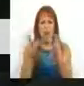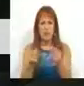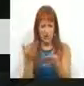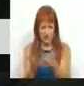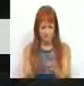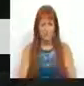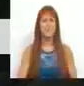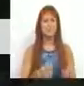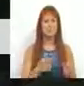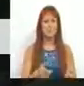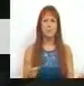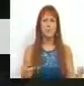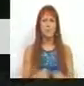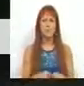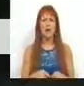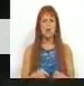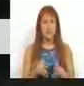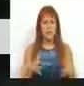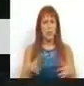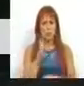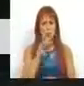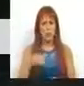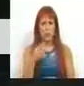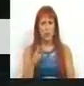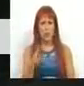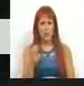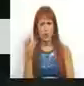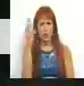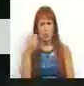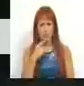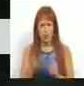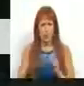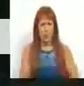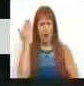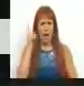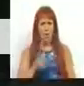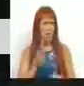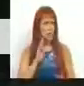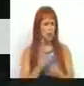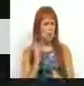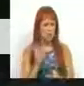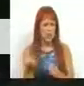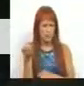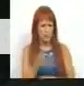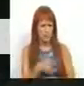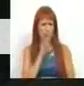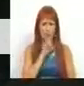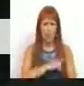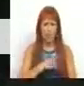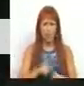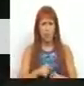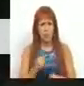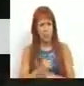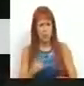orçamentais. É um crescimento de 6,3%, muitíssimo superior aos últimos anos, e que pode ter